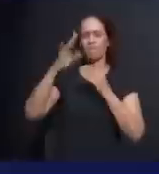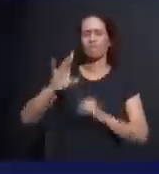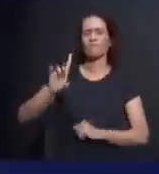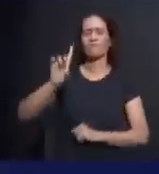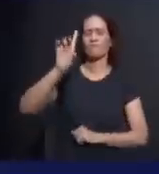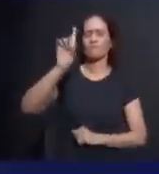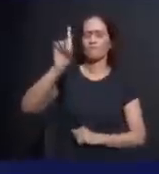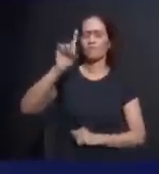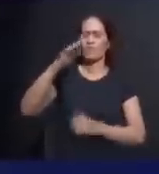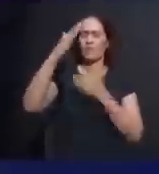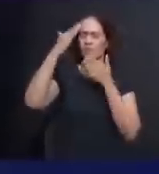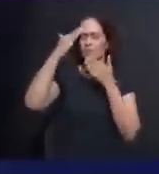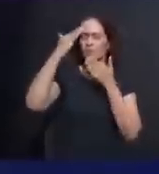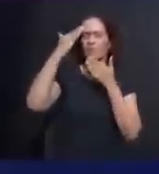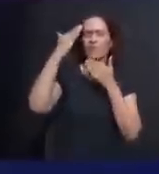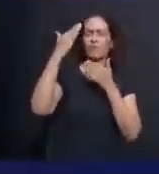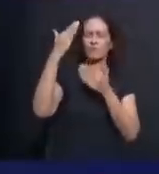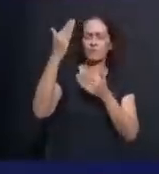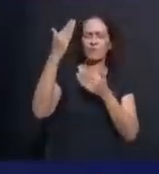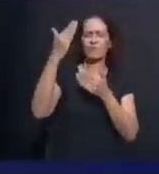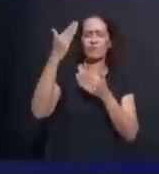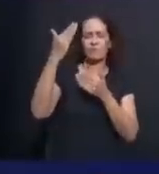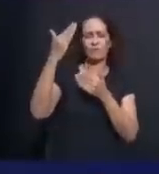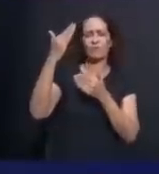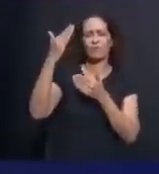Nós te agradecemos.